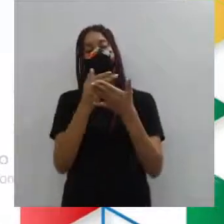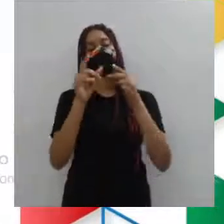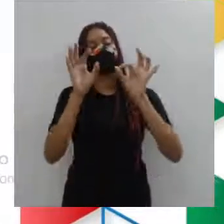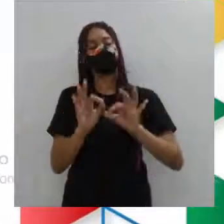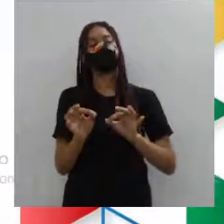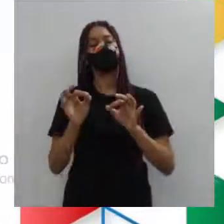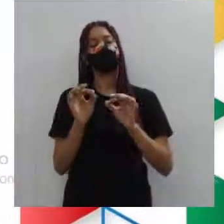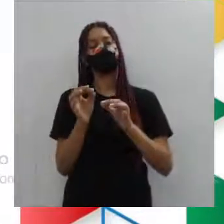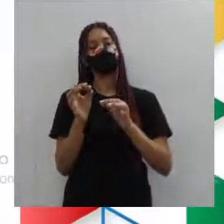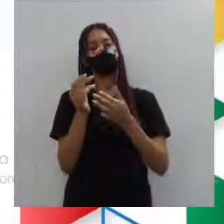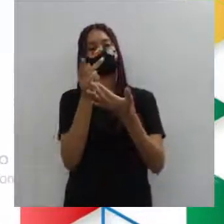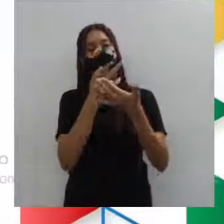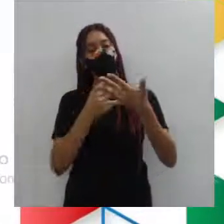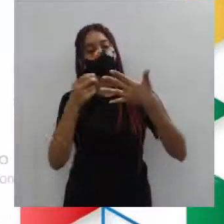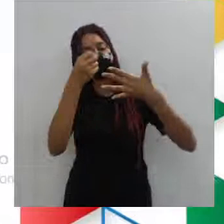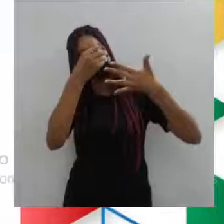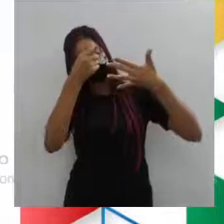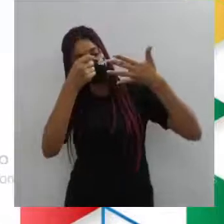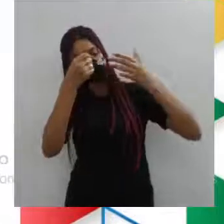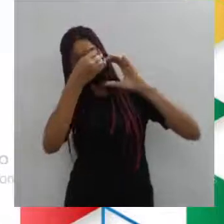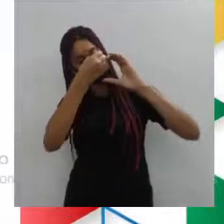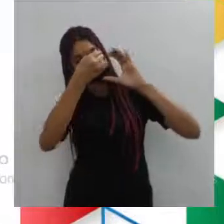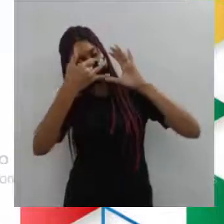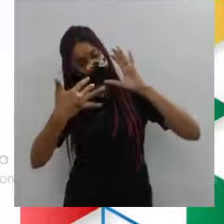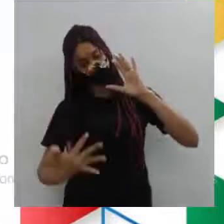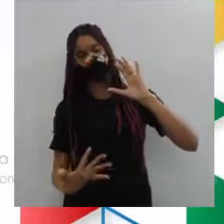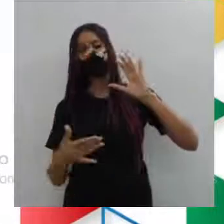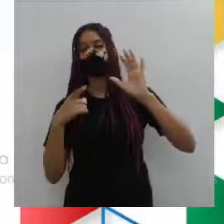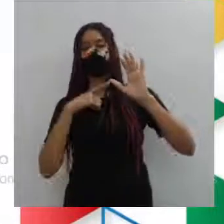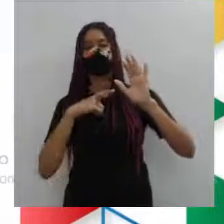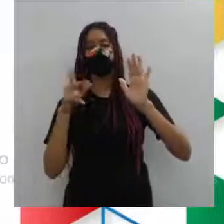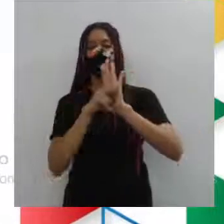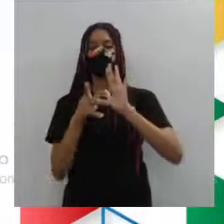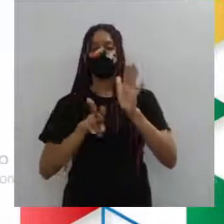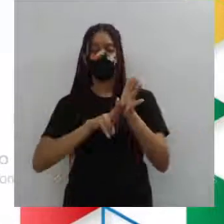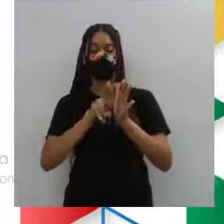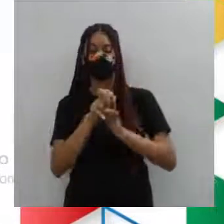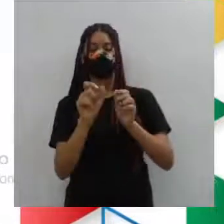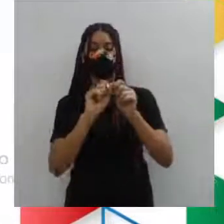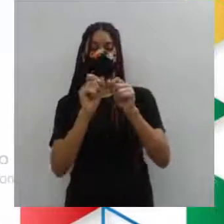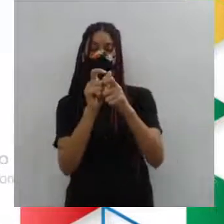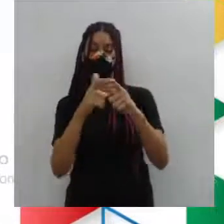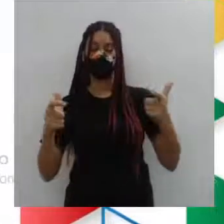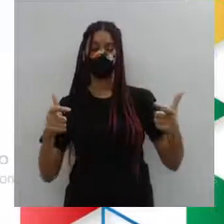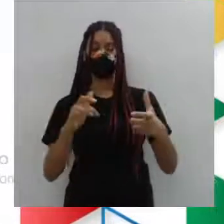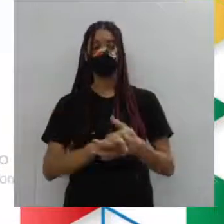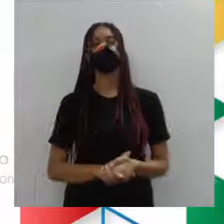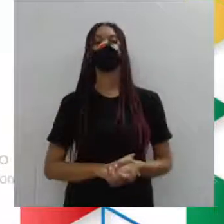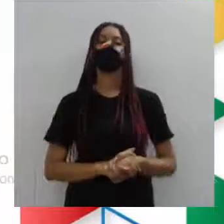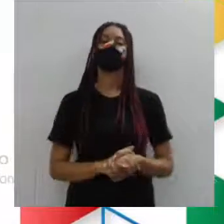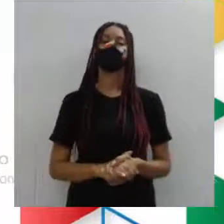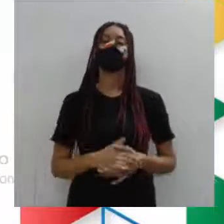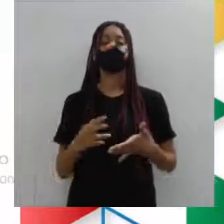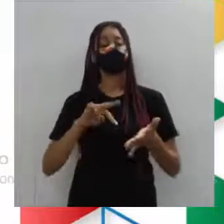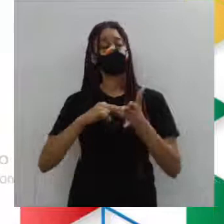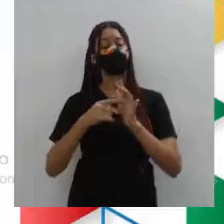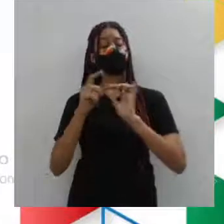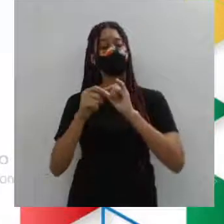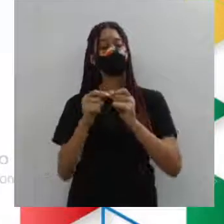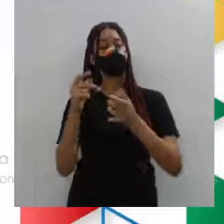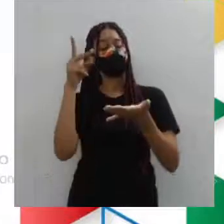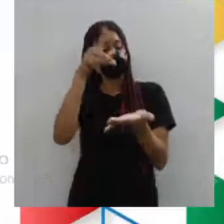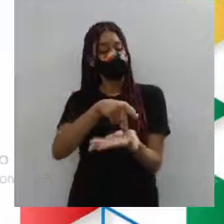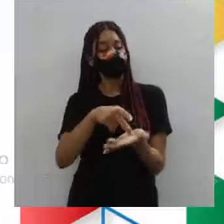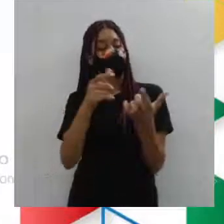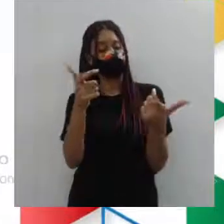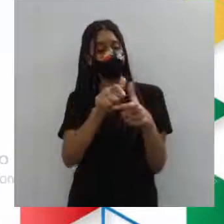ou as características de um vírus, eu vou ampliar. Então, a escala de ampliação, o objeto é menor que o desenho. Fechou?